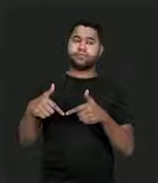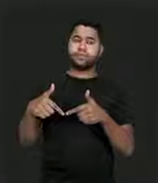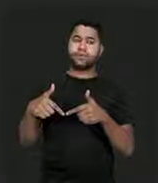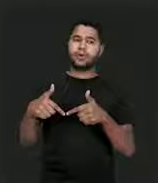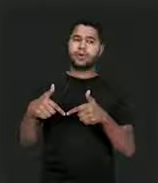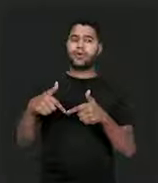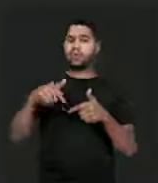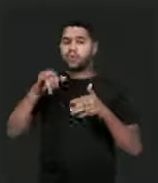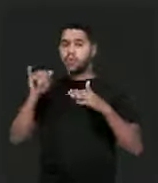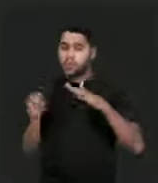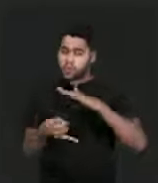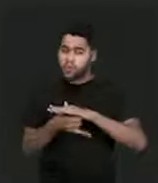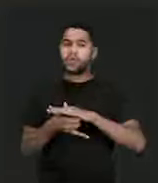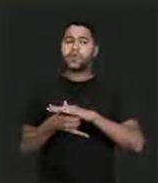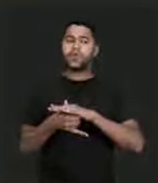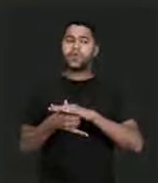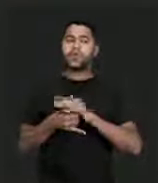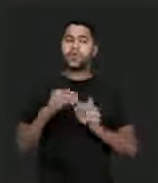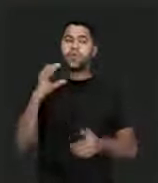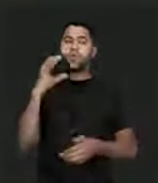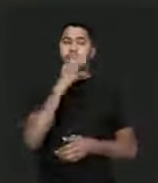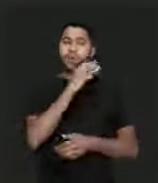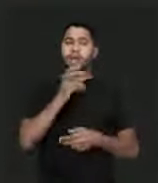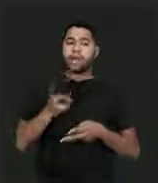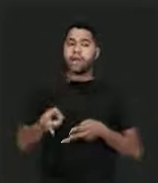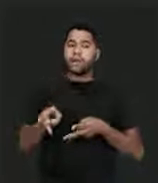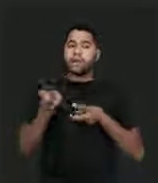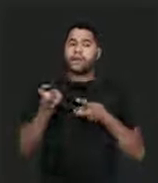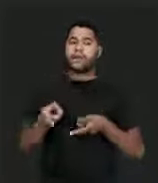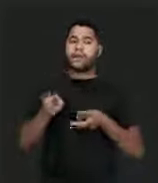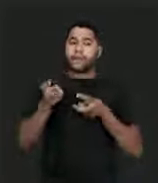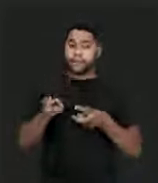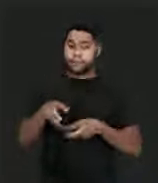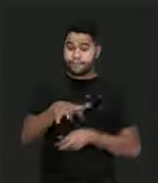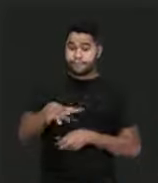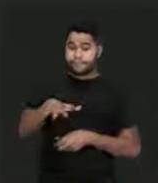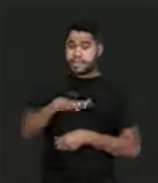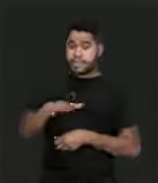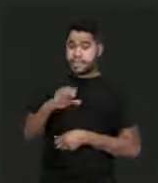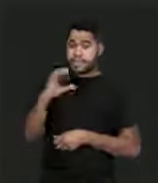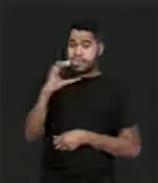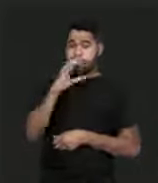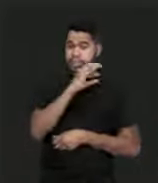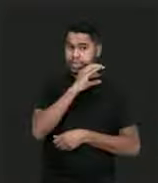sobre o calor retirado da fonte quente.